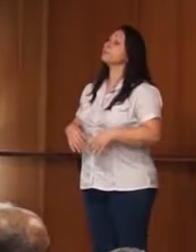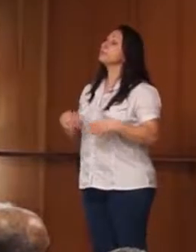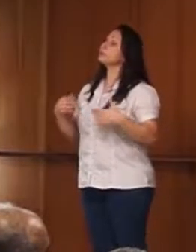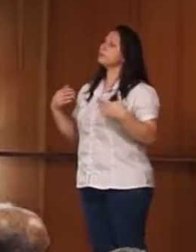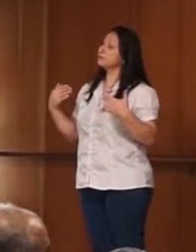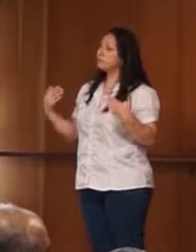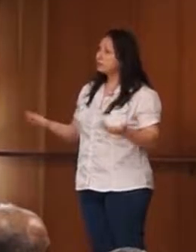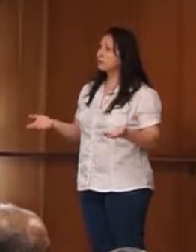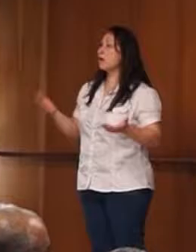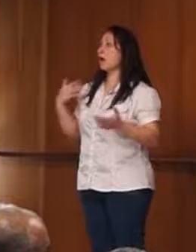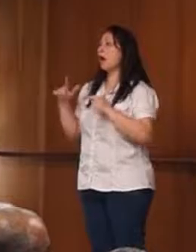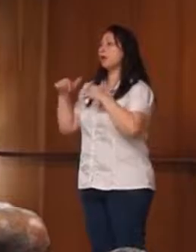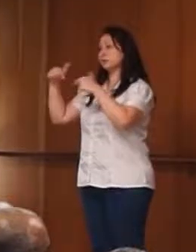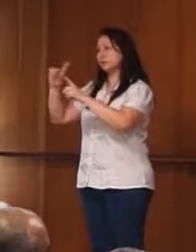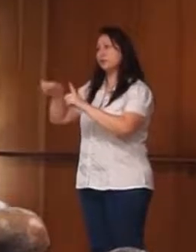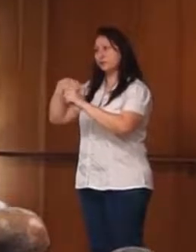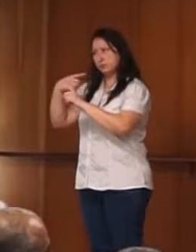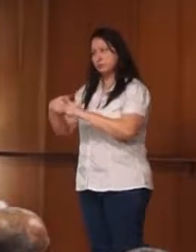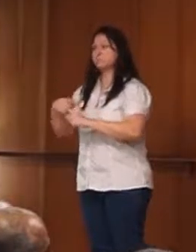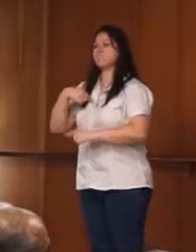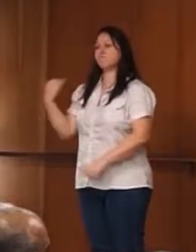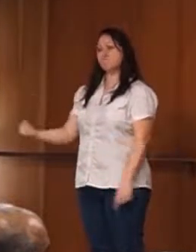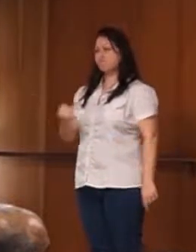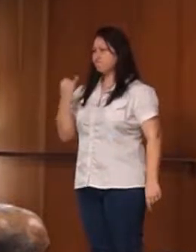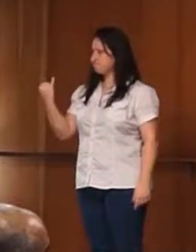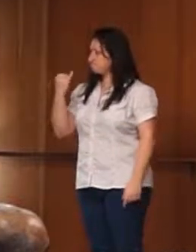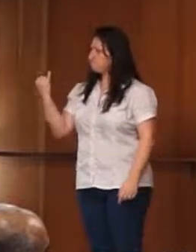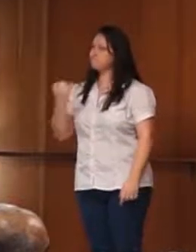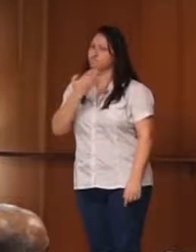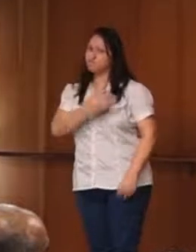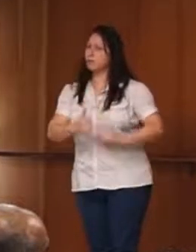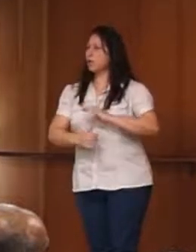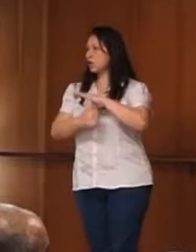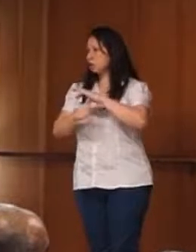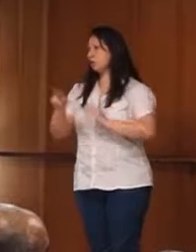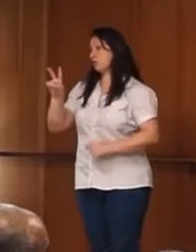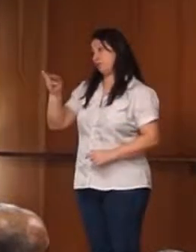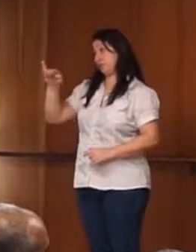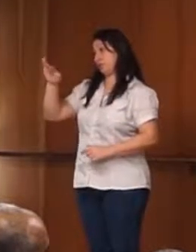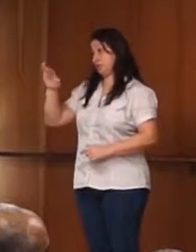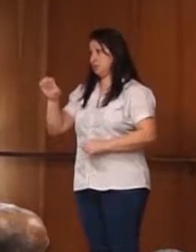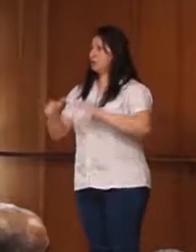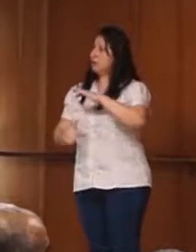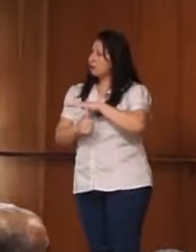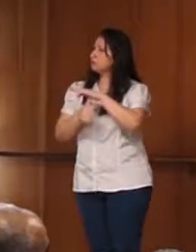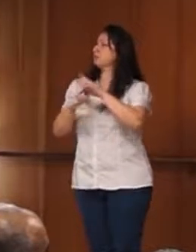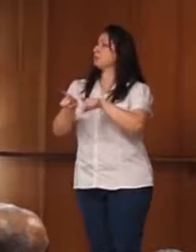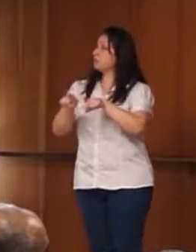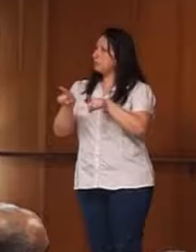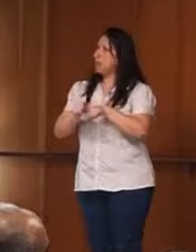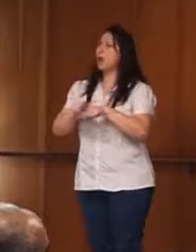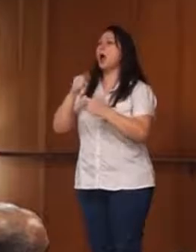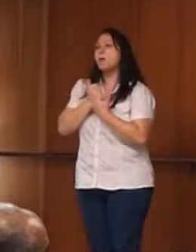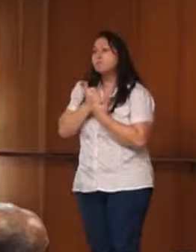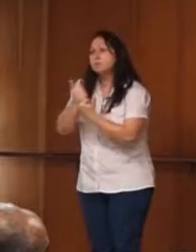muito importante, né? O nosso reitor e nosso vice-reitor apoiaram, né,